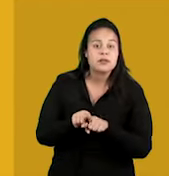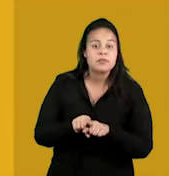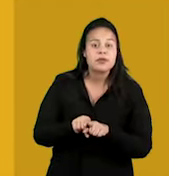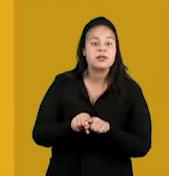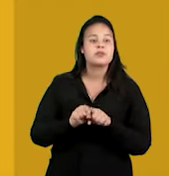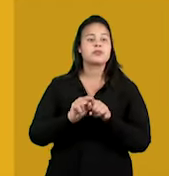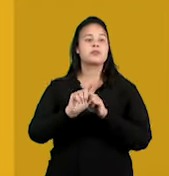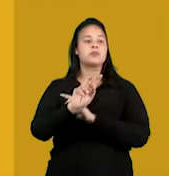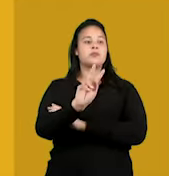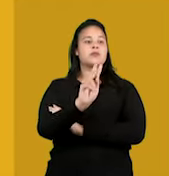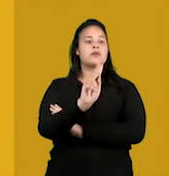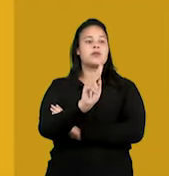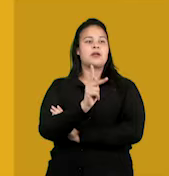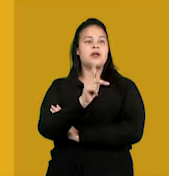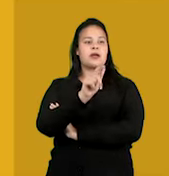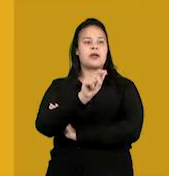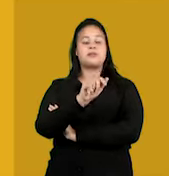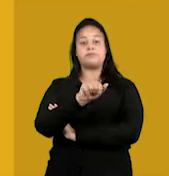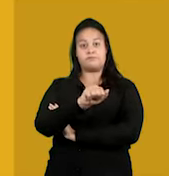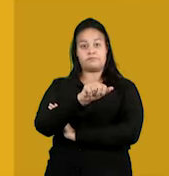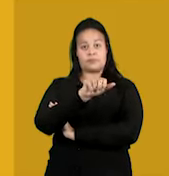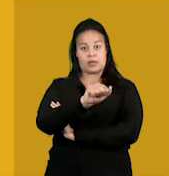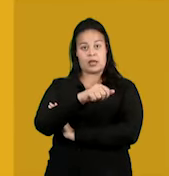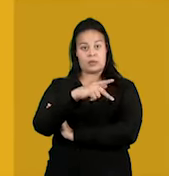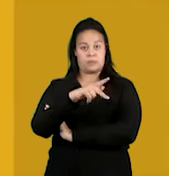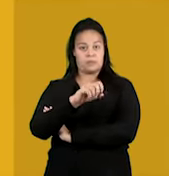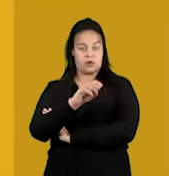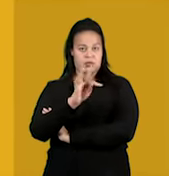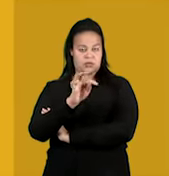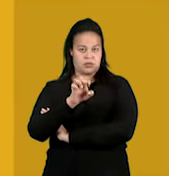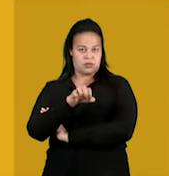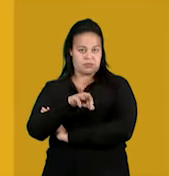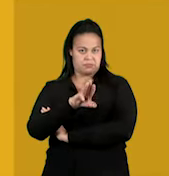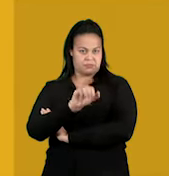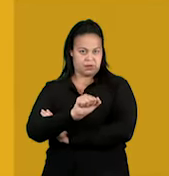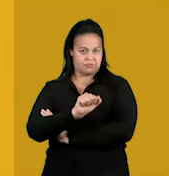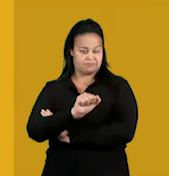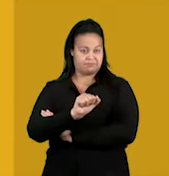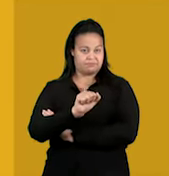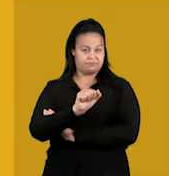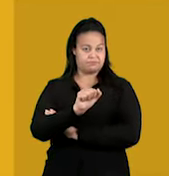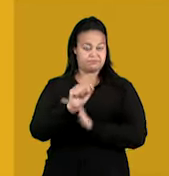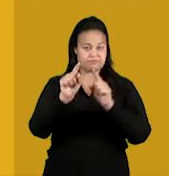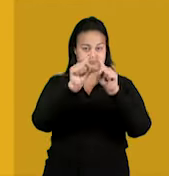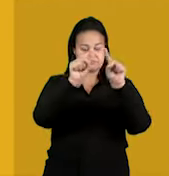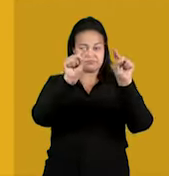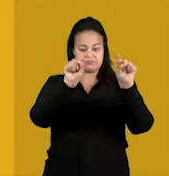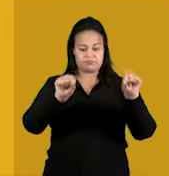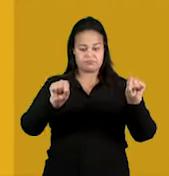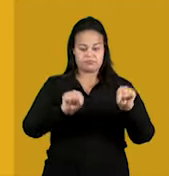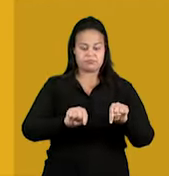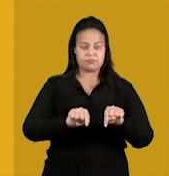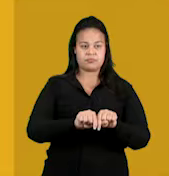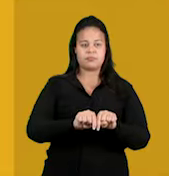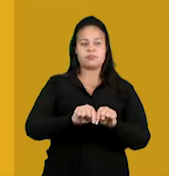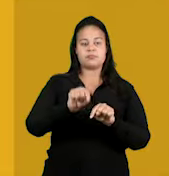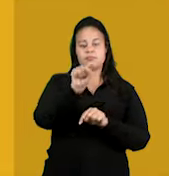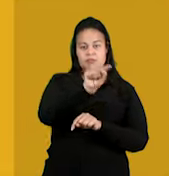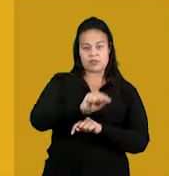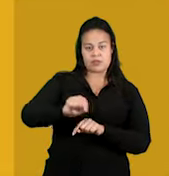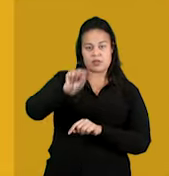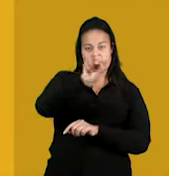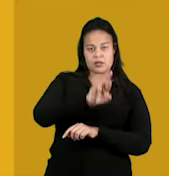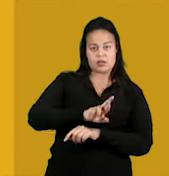apótema. O apótema de um polígono regular, tanto faz ele inscrito